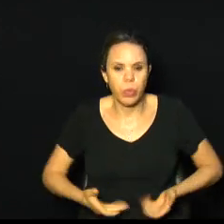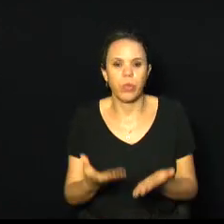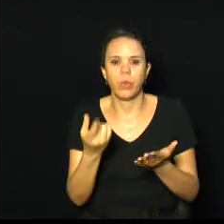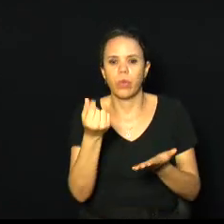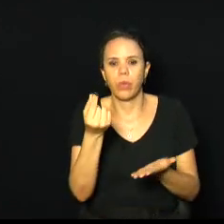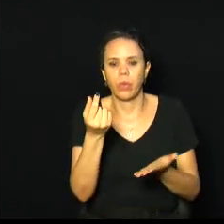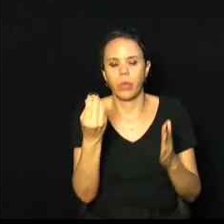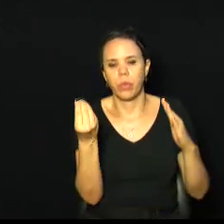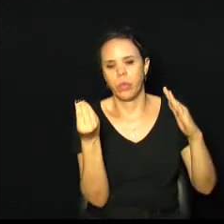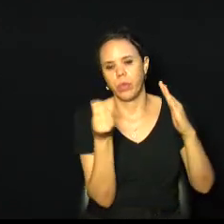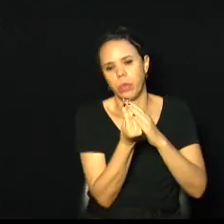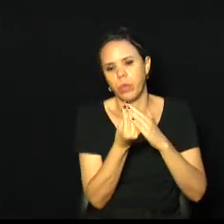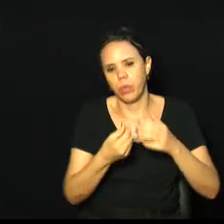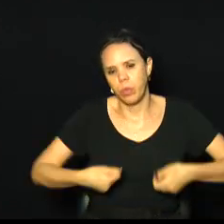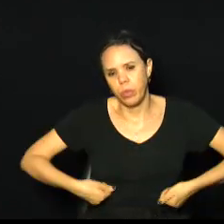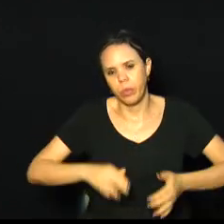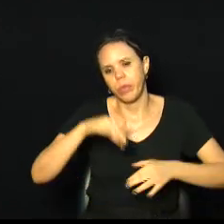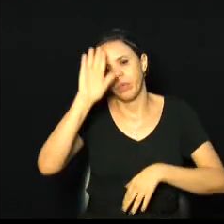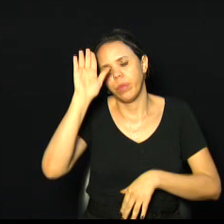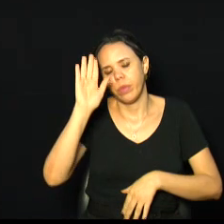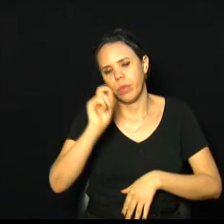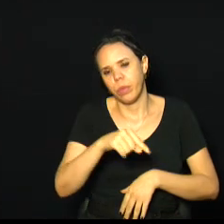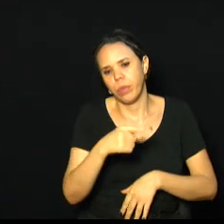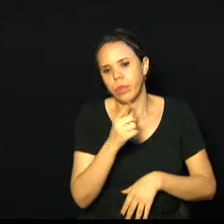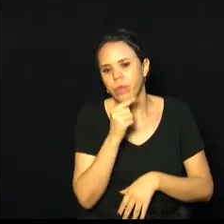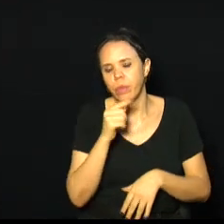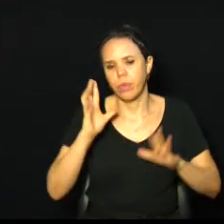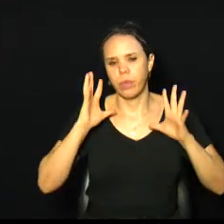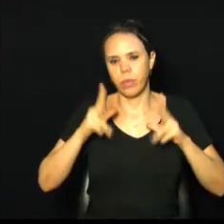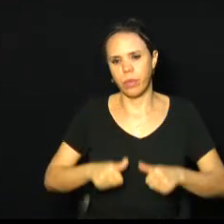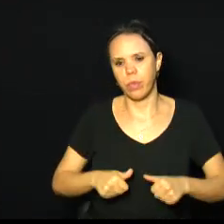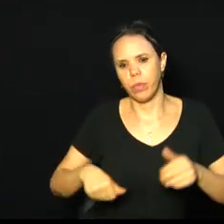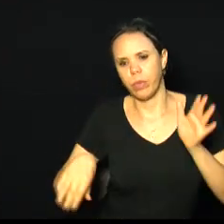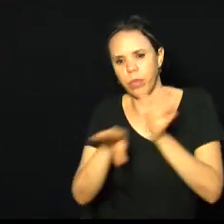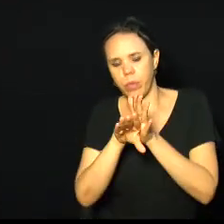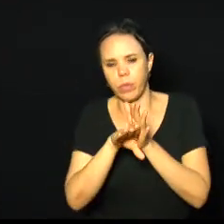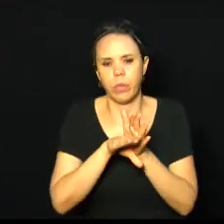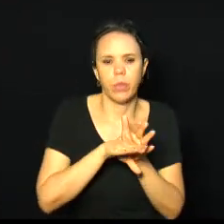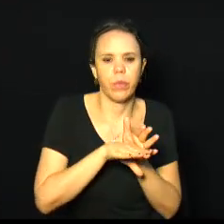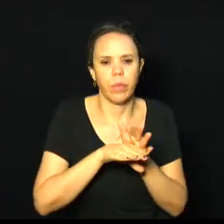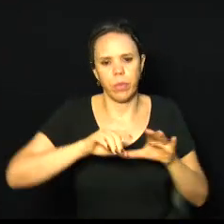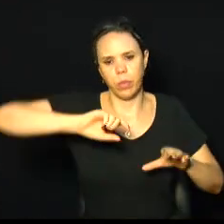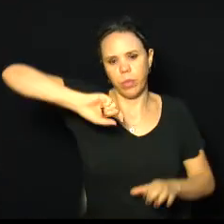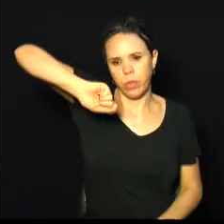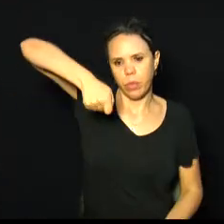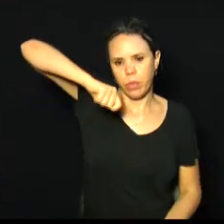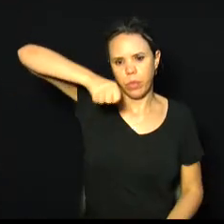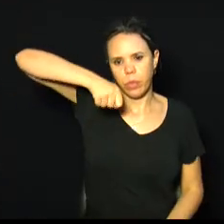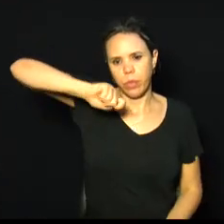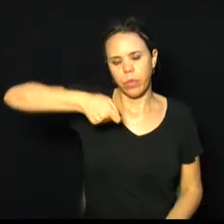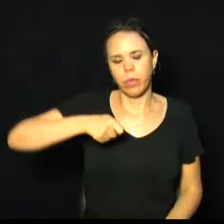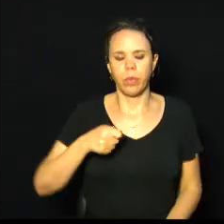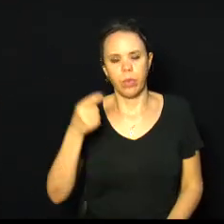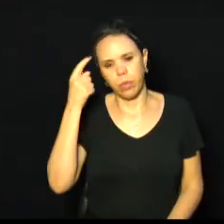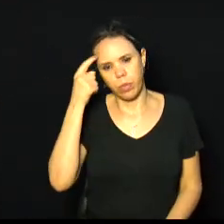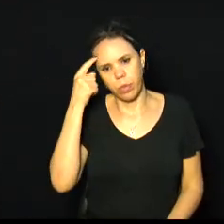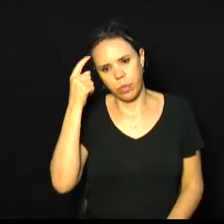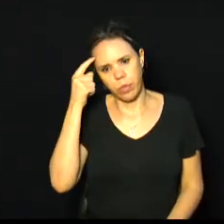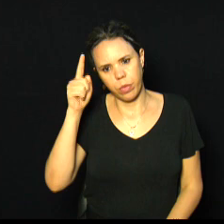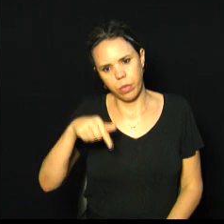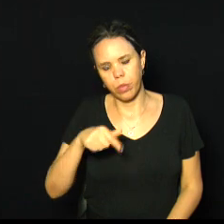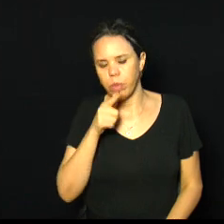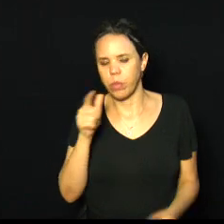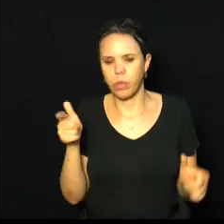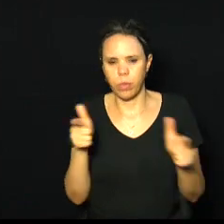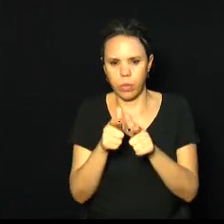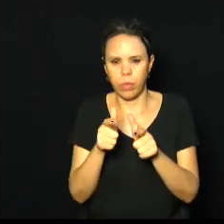gastar muito mais para que essa água limpa chegue em nossas torneiras. E, para pensar nessa questão da redução